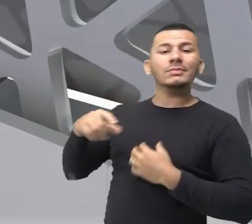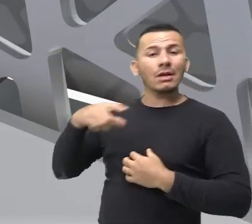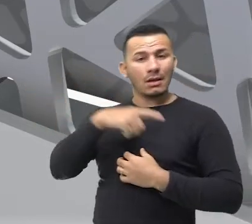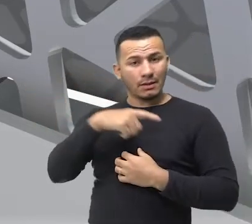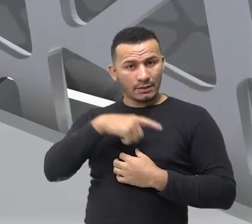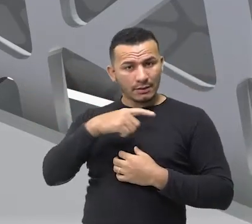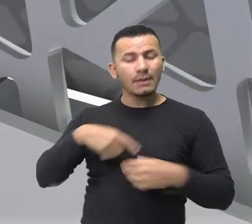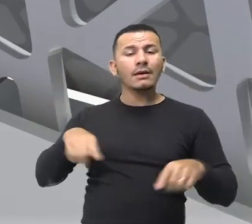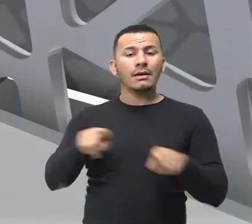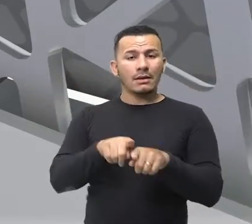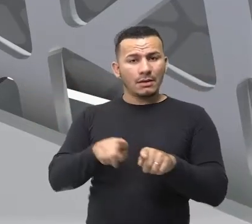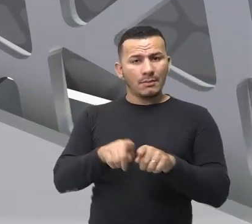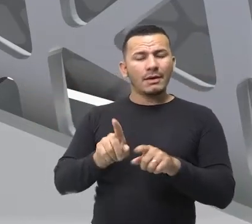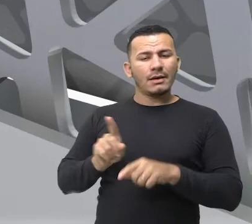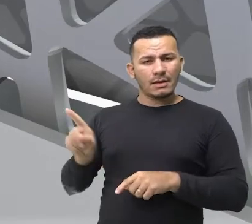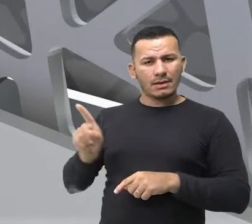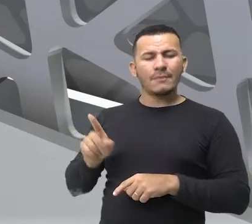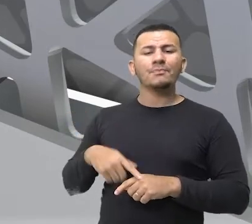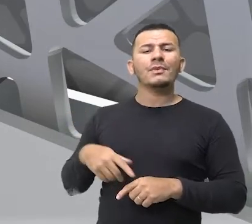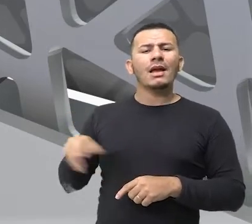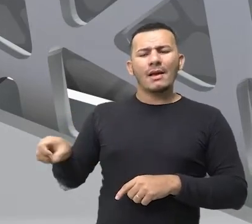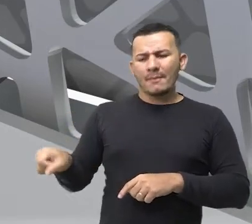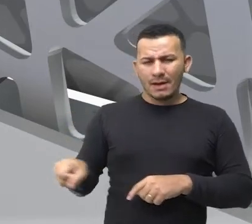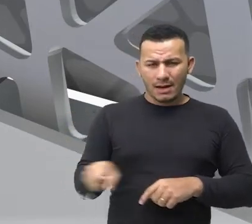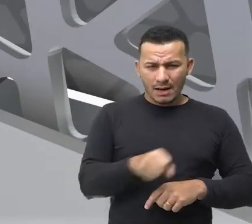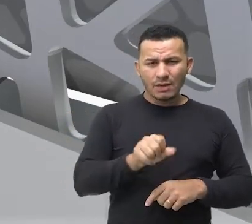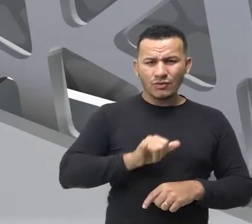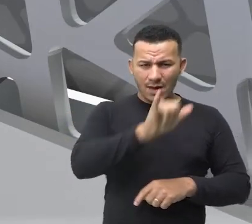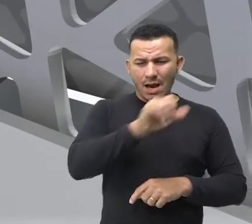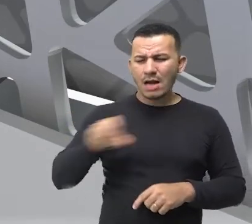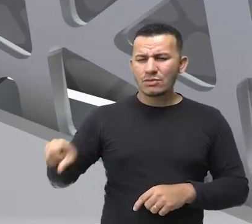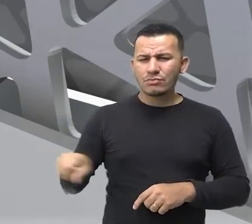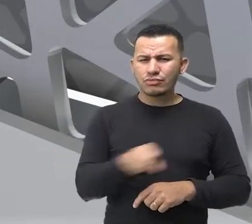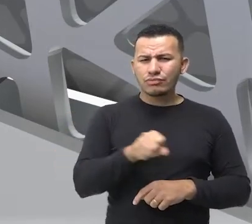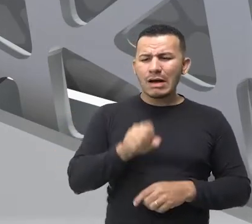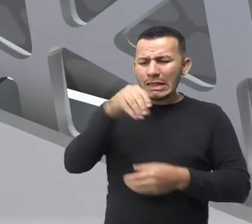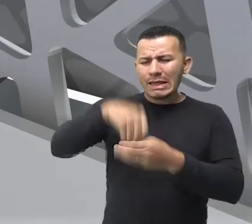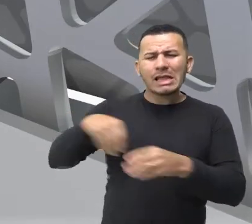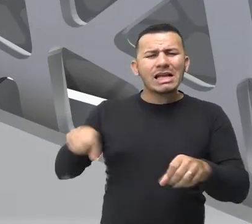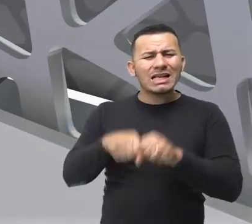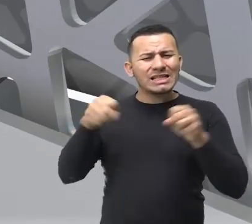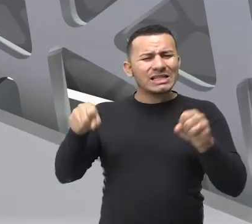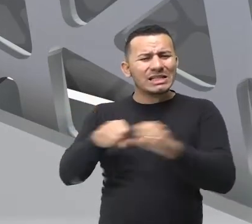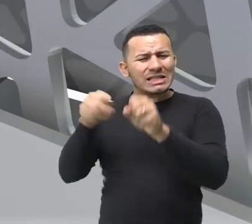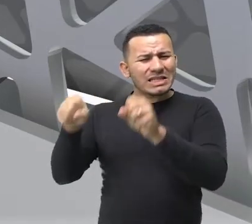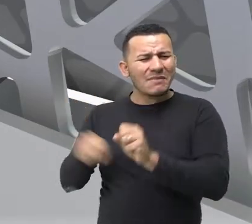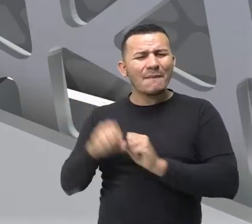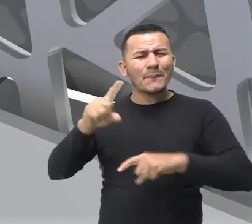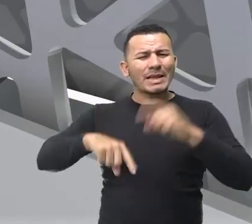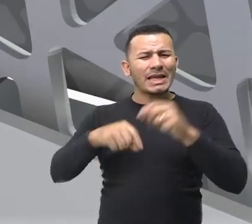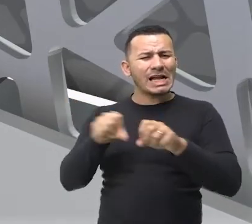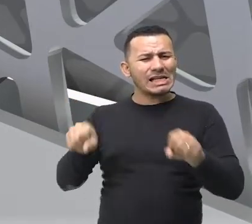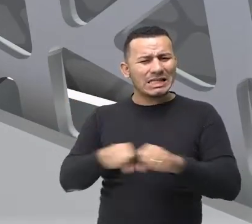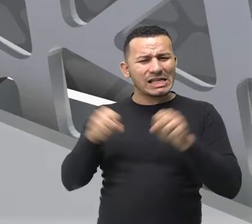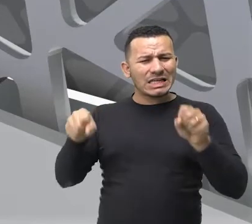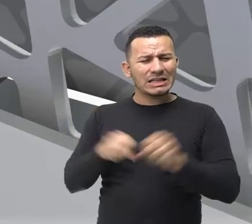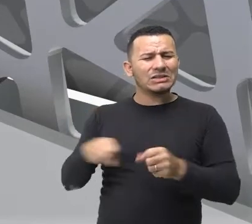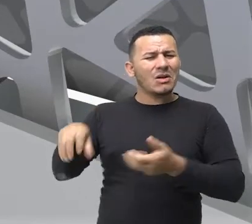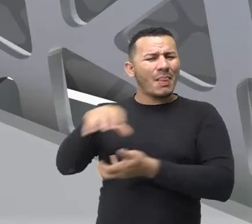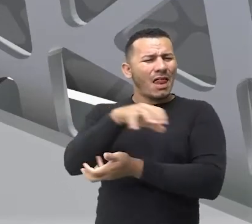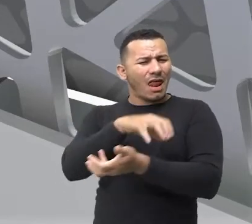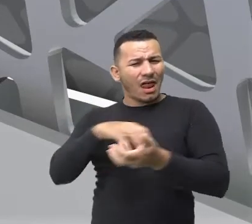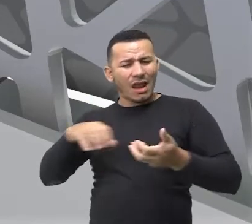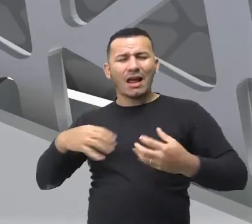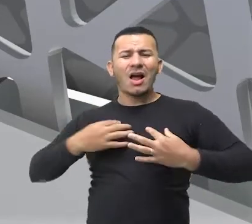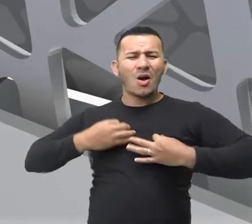até Apresentação de que a mala dele sofreu alguns danos certo quebrou a os